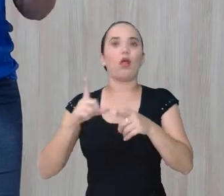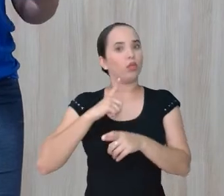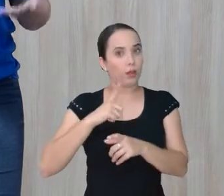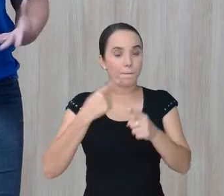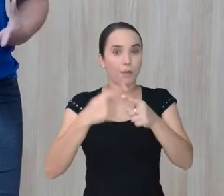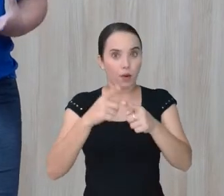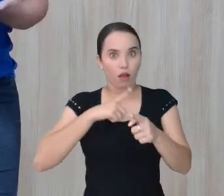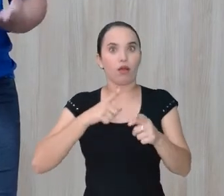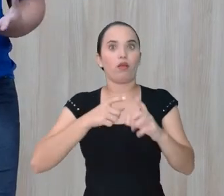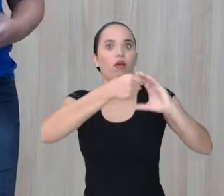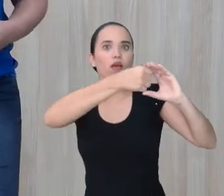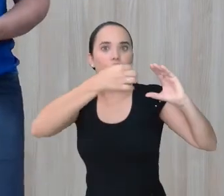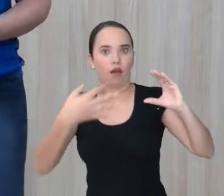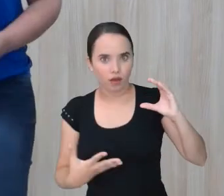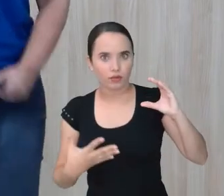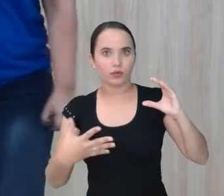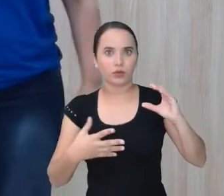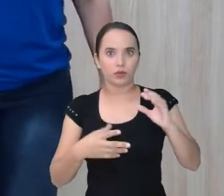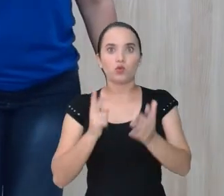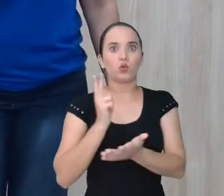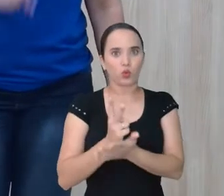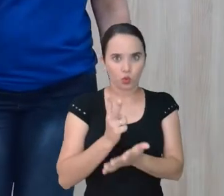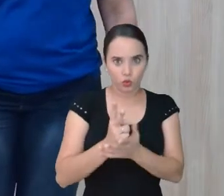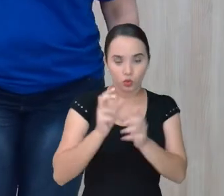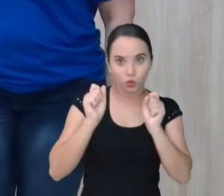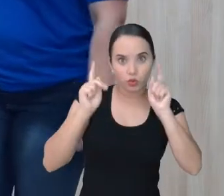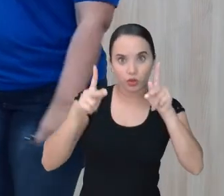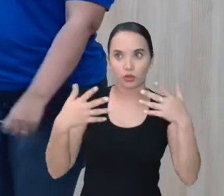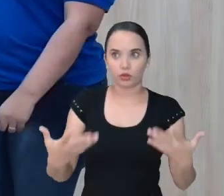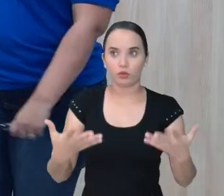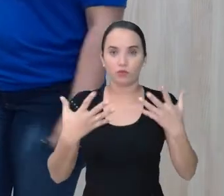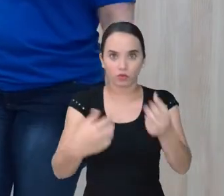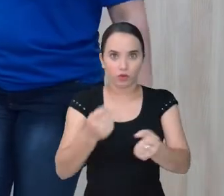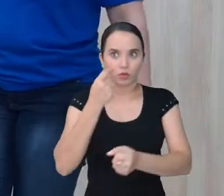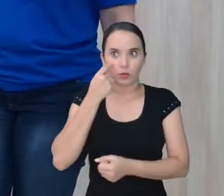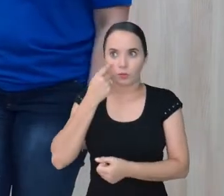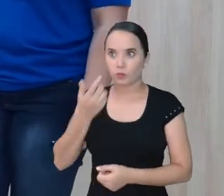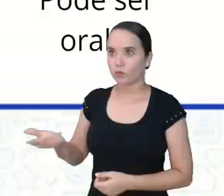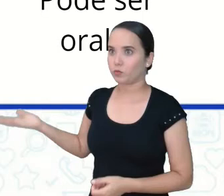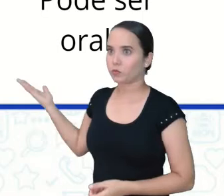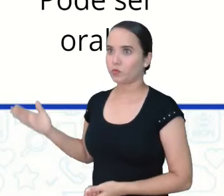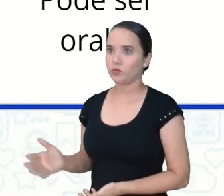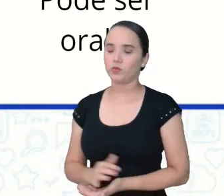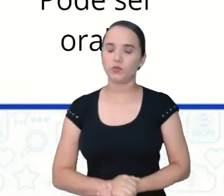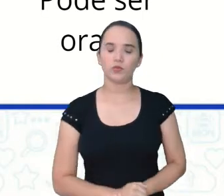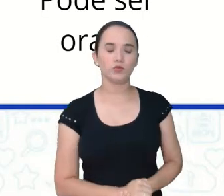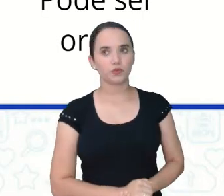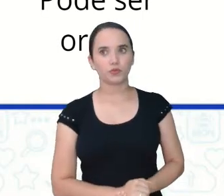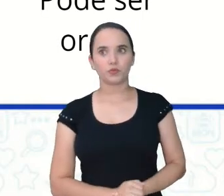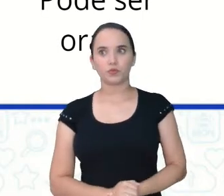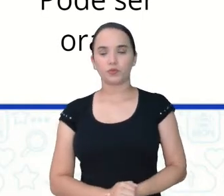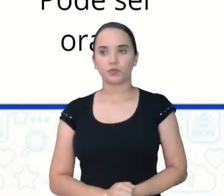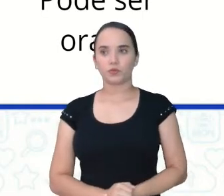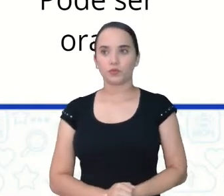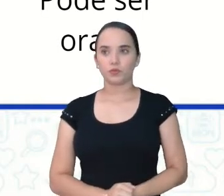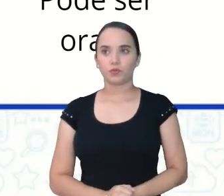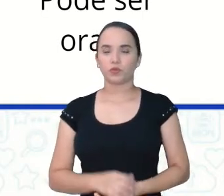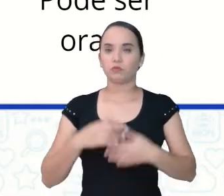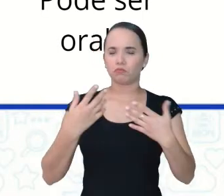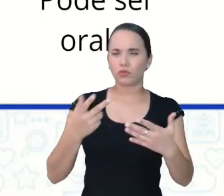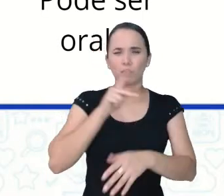característica permanece, certo? Então, bora lá. Vamos observar o gênero notícia.